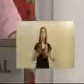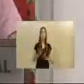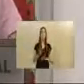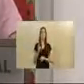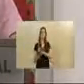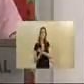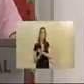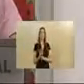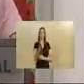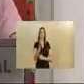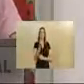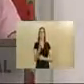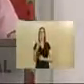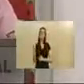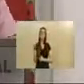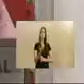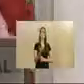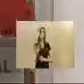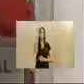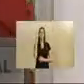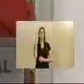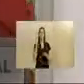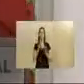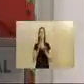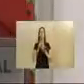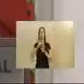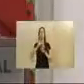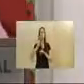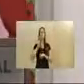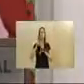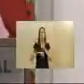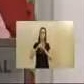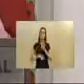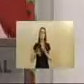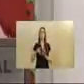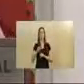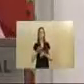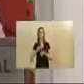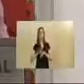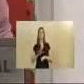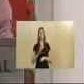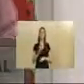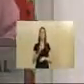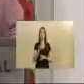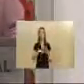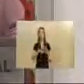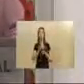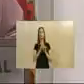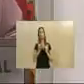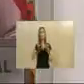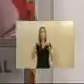e se é pra nós todos o projeto do curso de ciências econômicas voltado para atendimento de pessoas